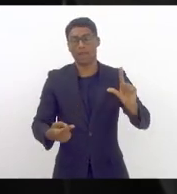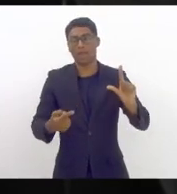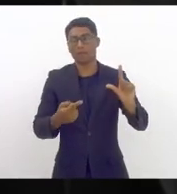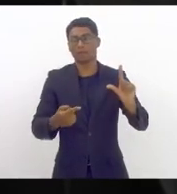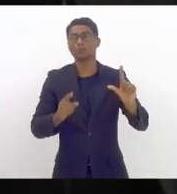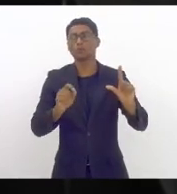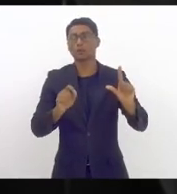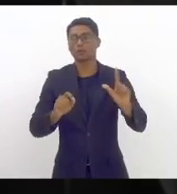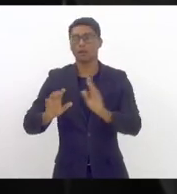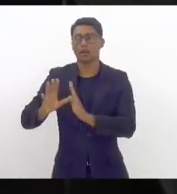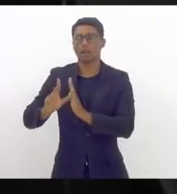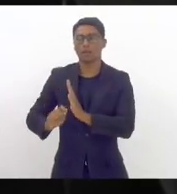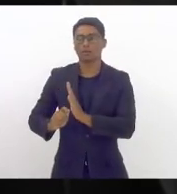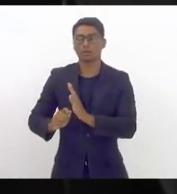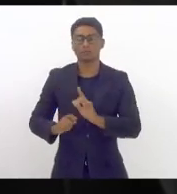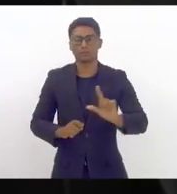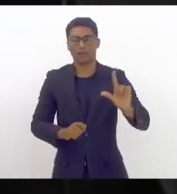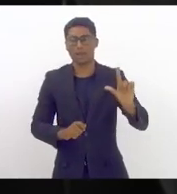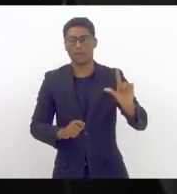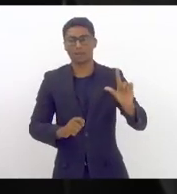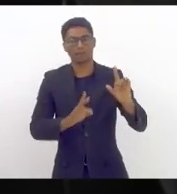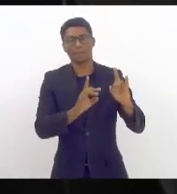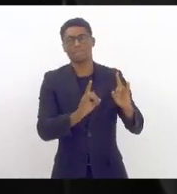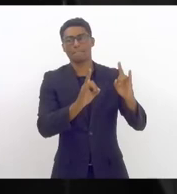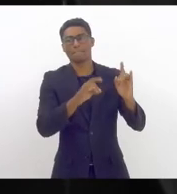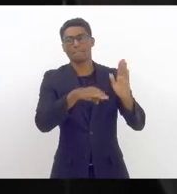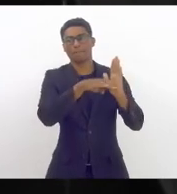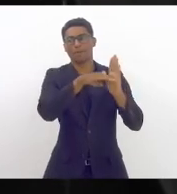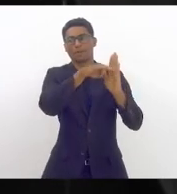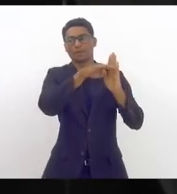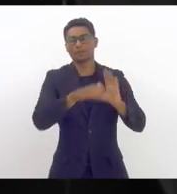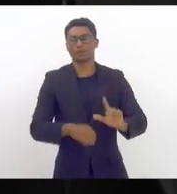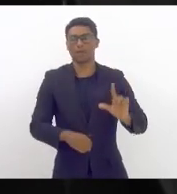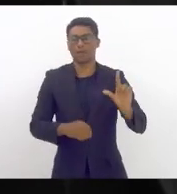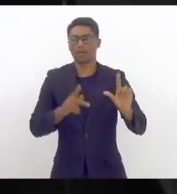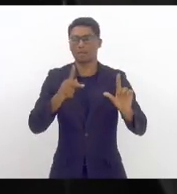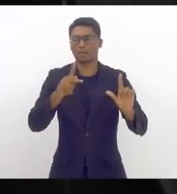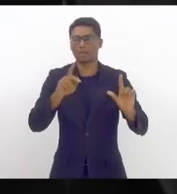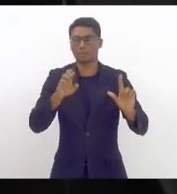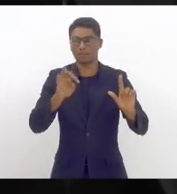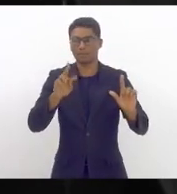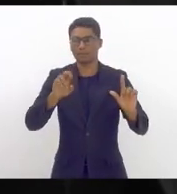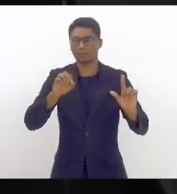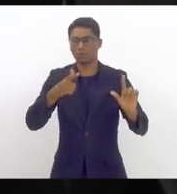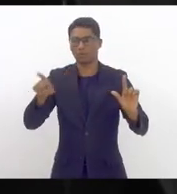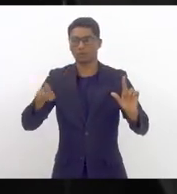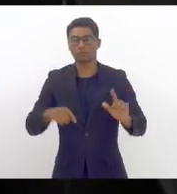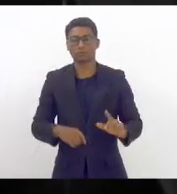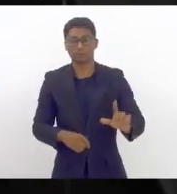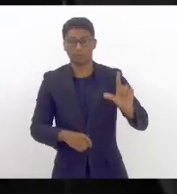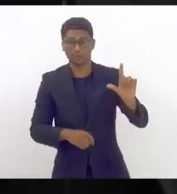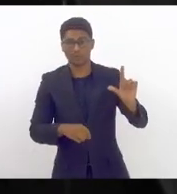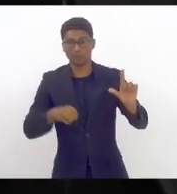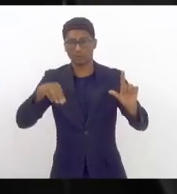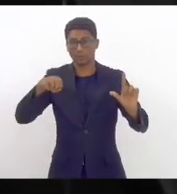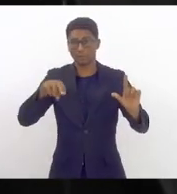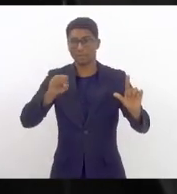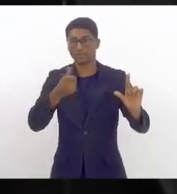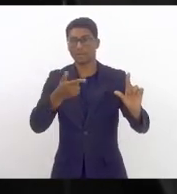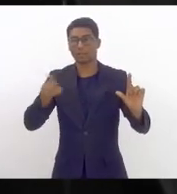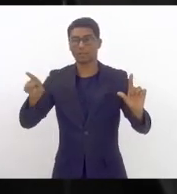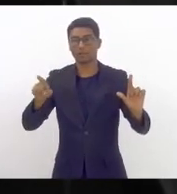o l de triplex o l de petrolão o l de missa não Eles não